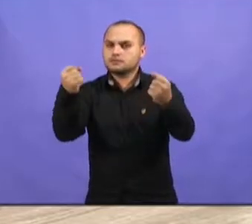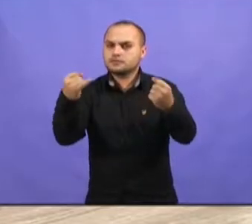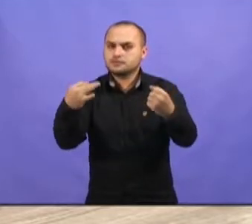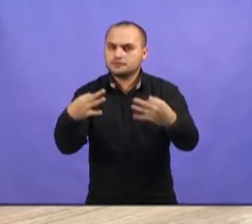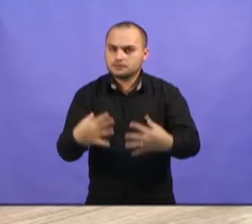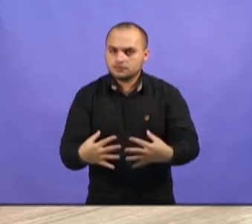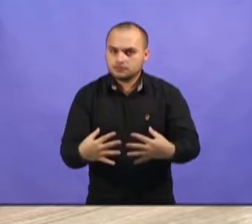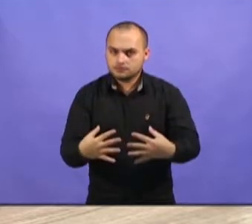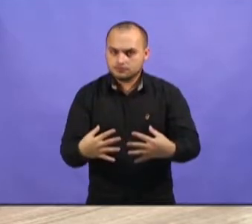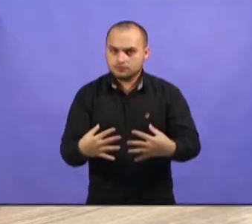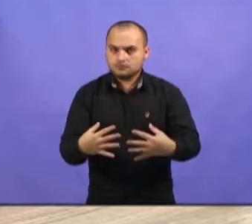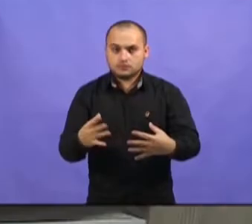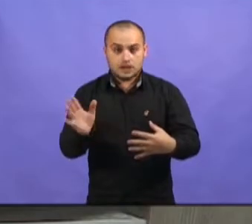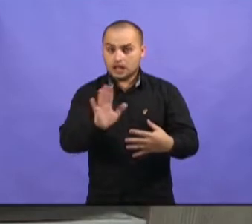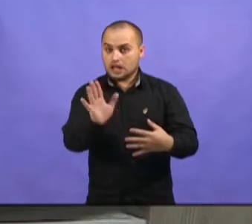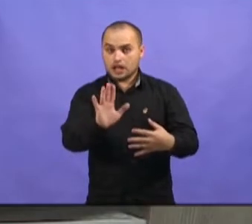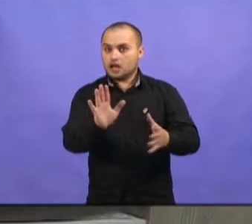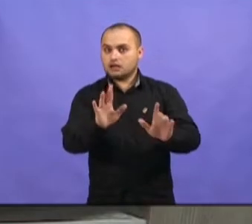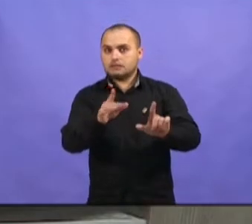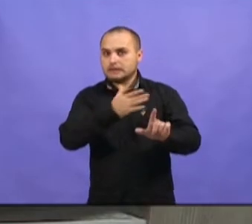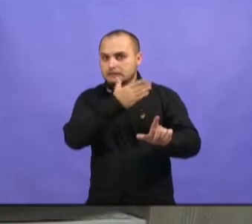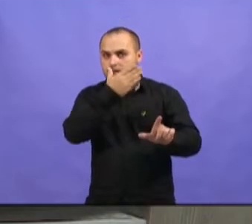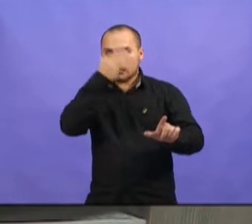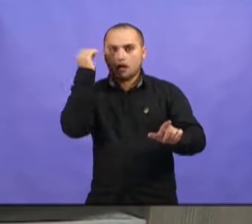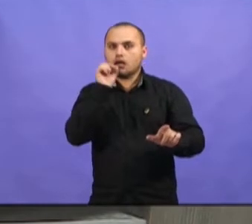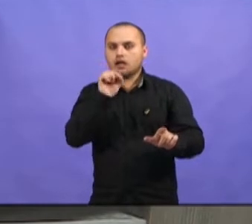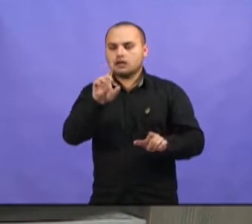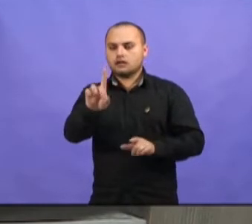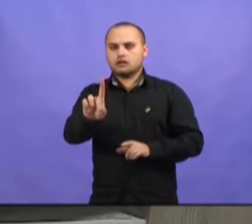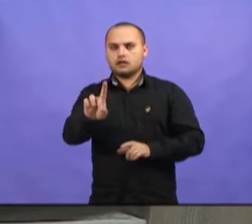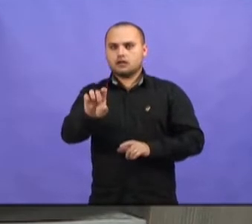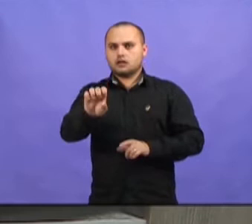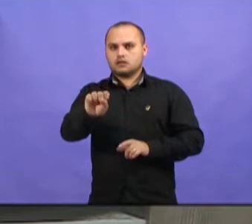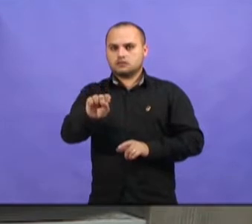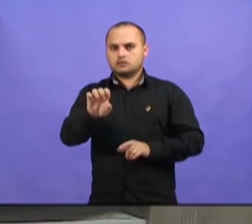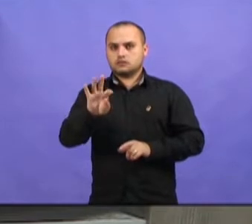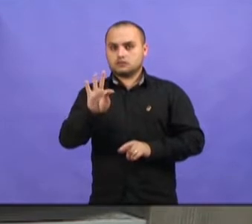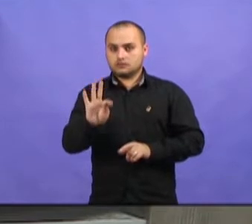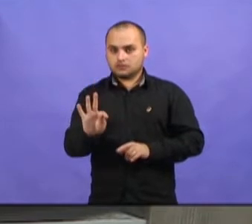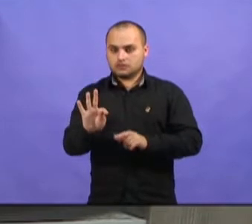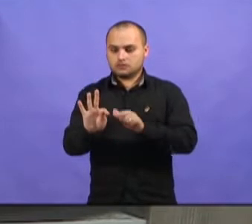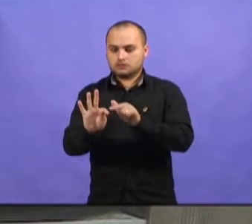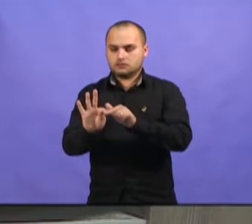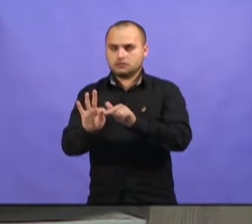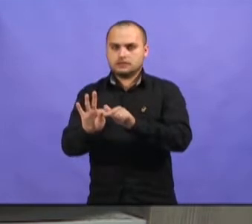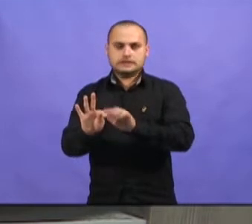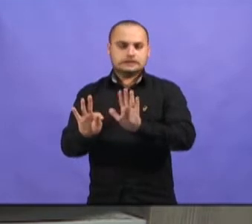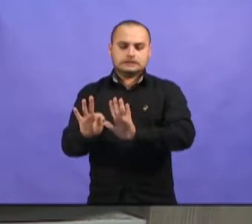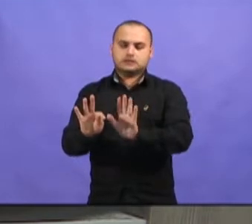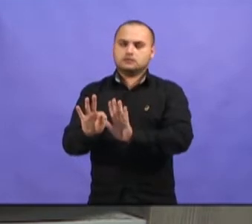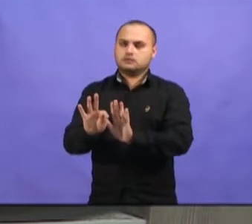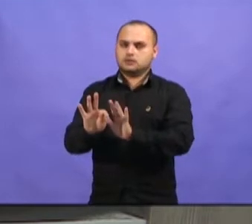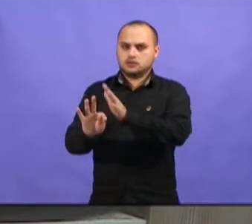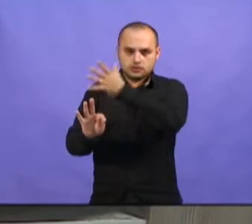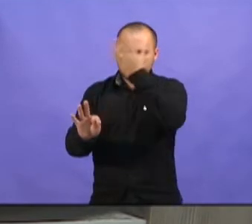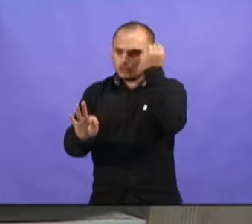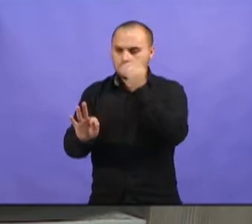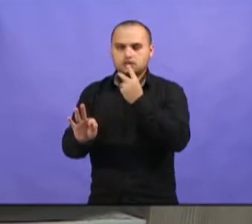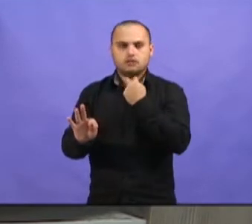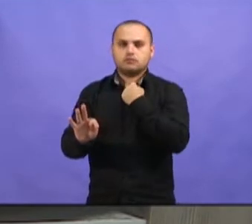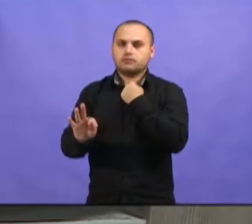doenças sexualmente transmissíveis, que são uma endemia, né?